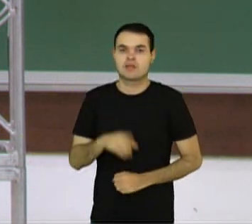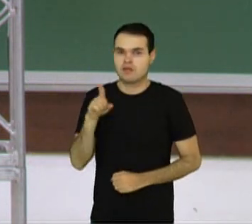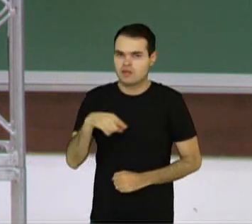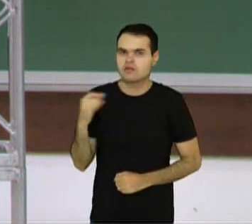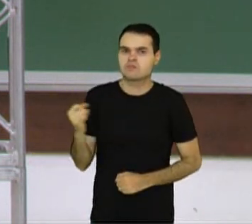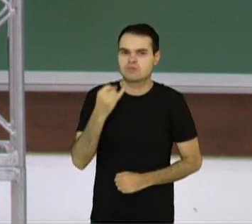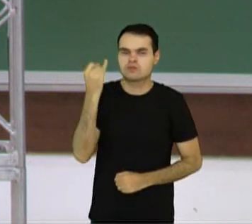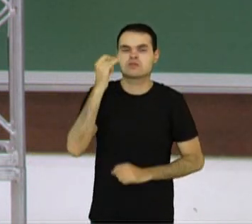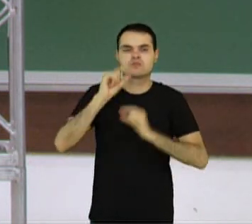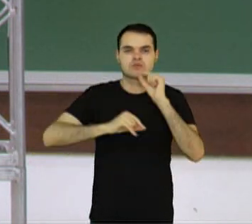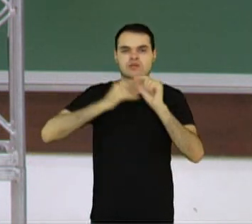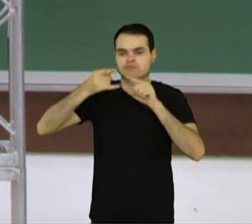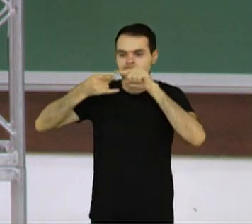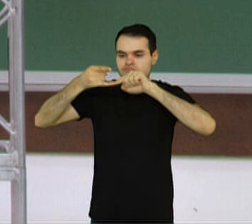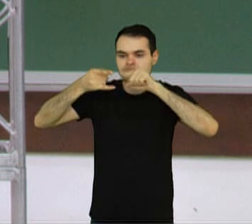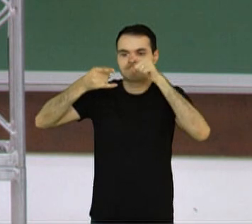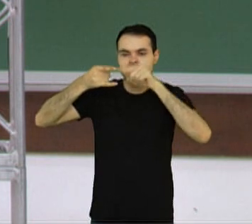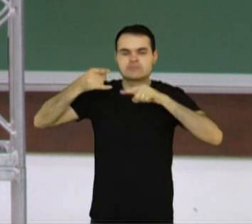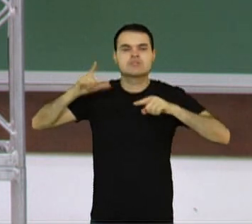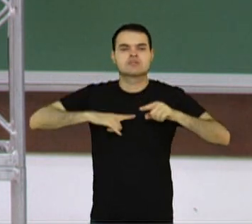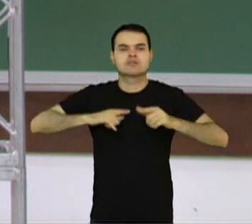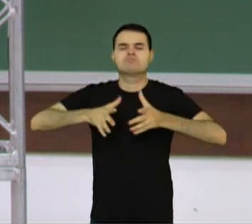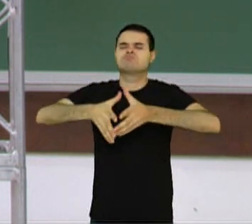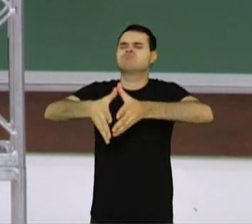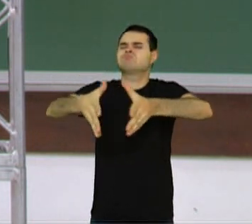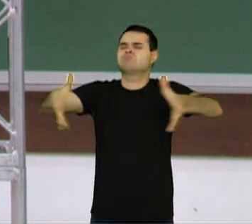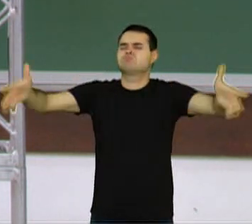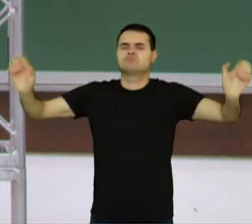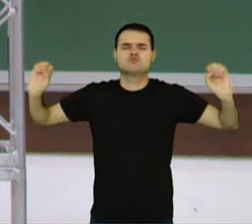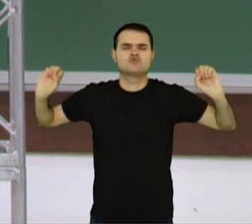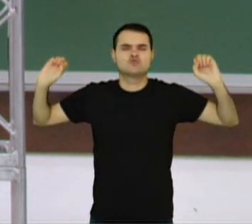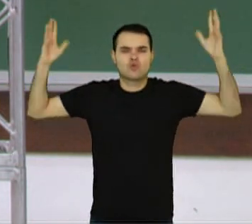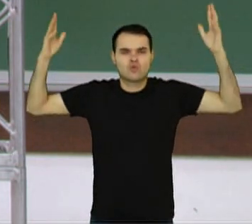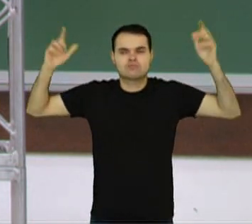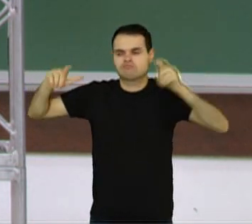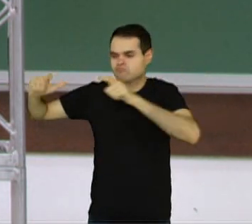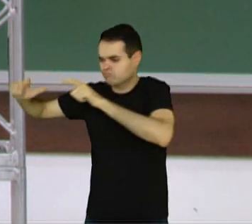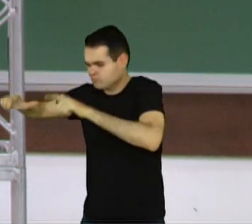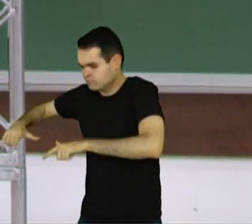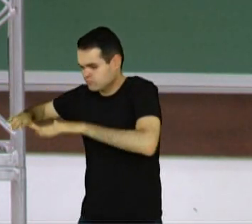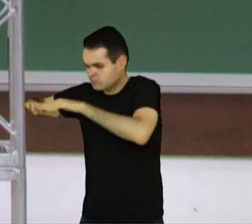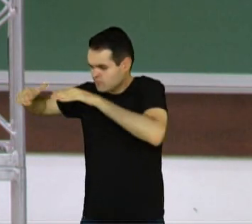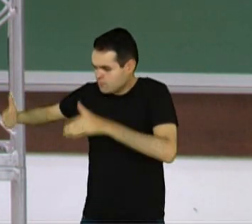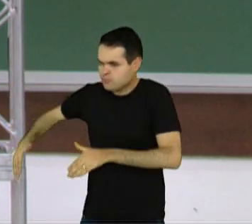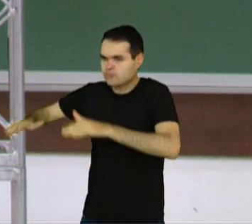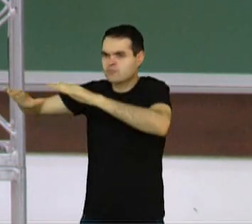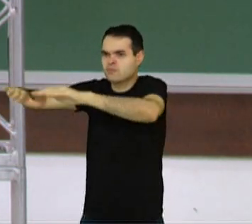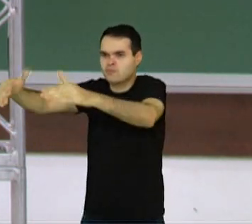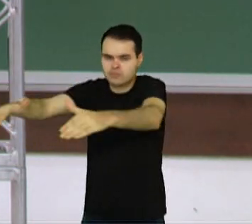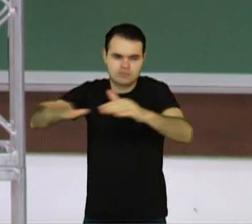importância. Quando vai ter grandes shows em diversos palcos, então é isso que você tem que estar fazendo